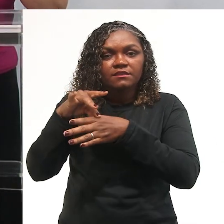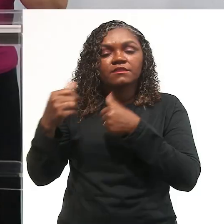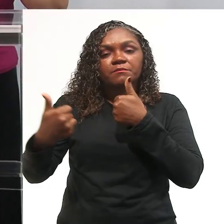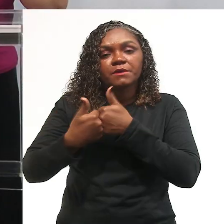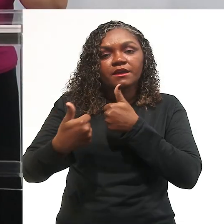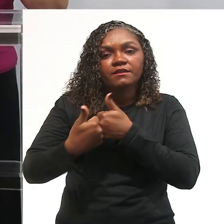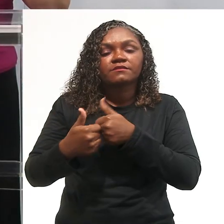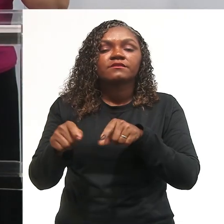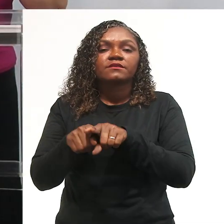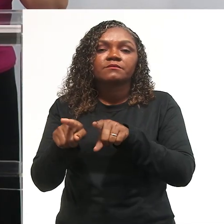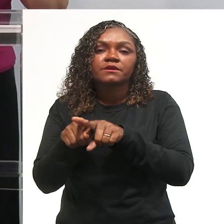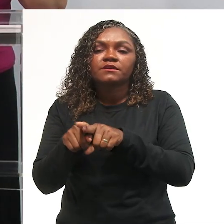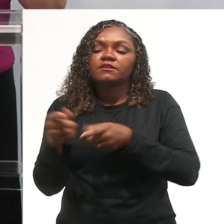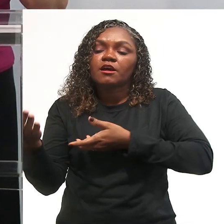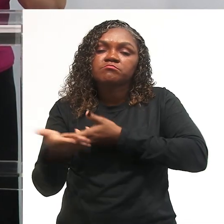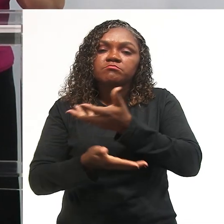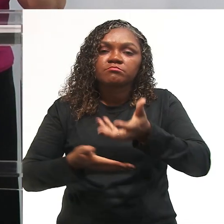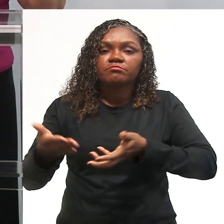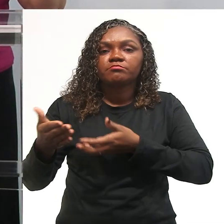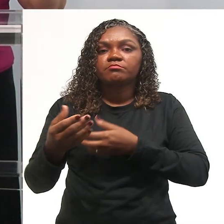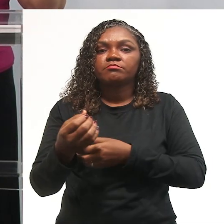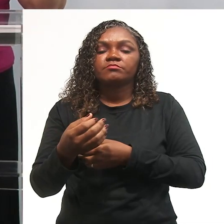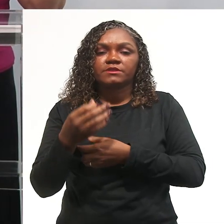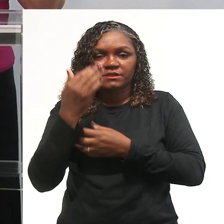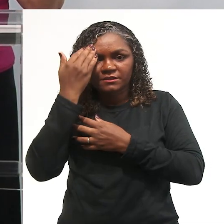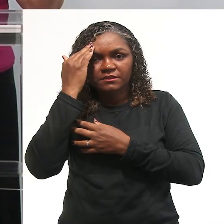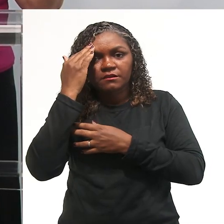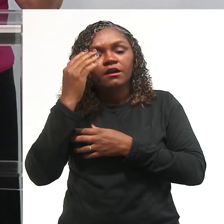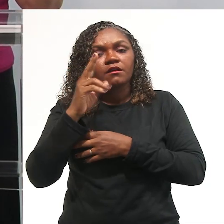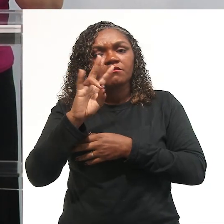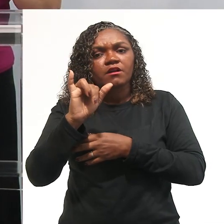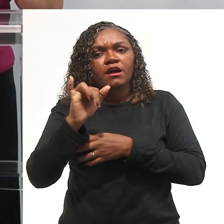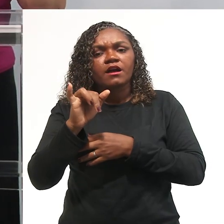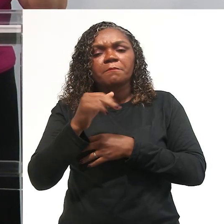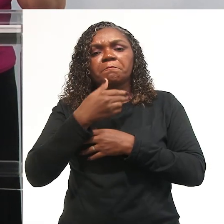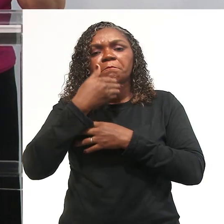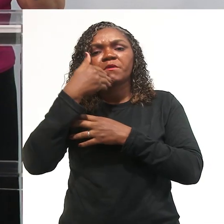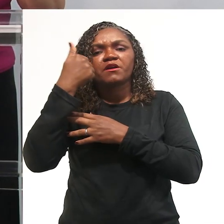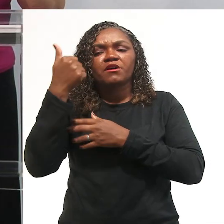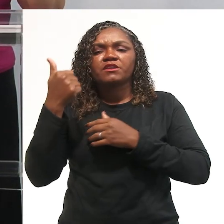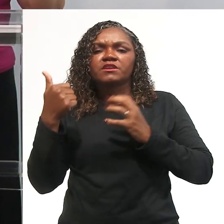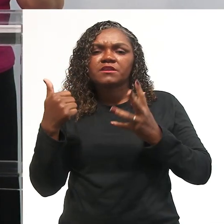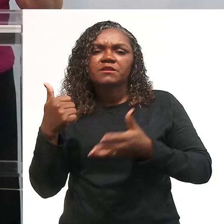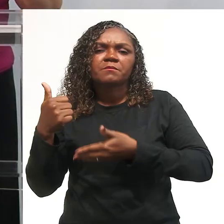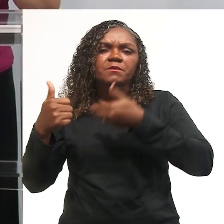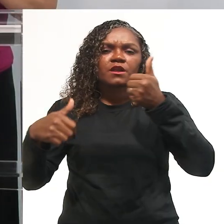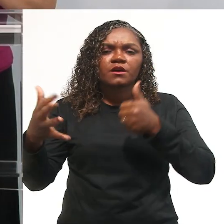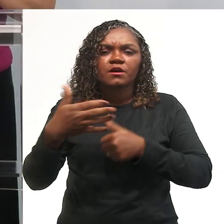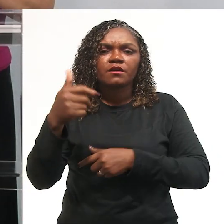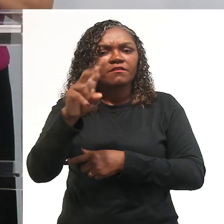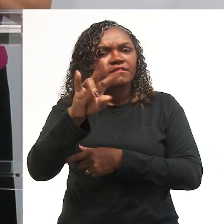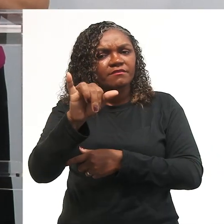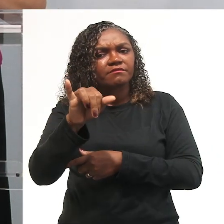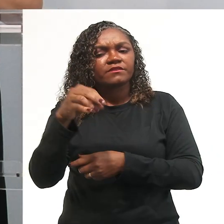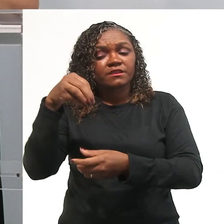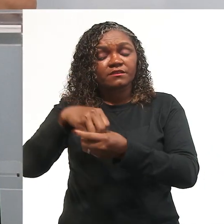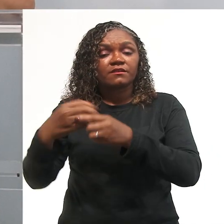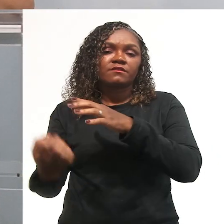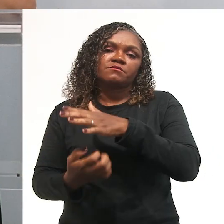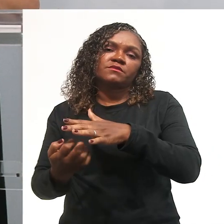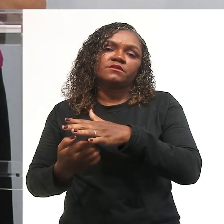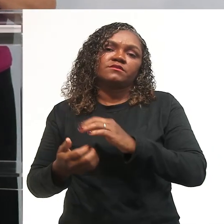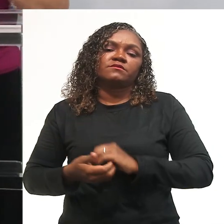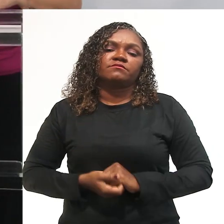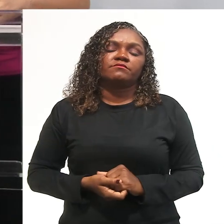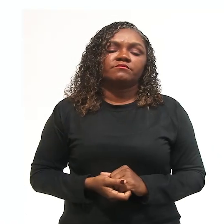isso tudo vai desencadear uma série de melhorias, né? De mudanças, de inovações dentro da